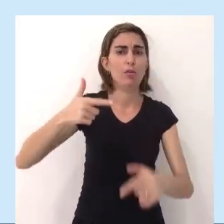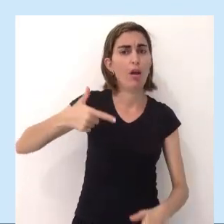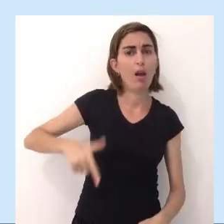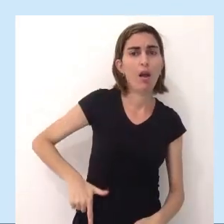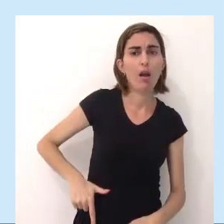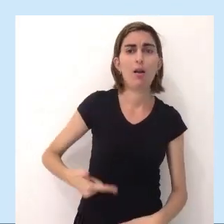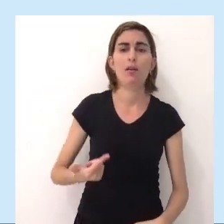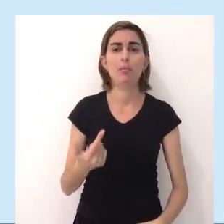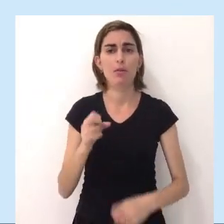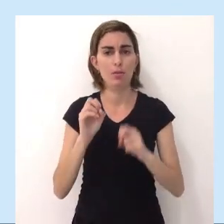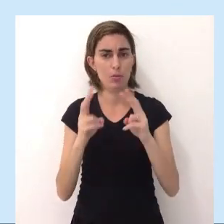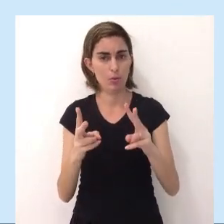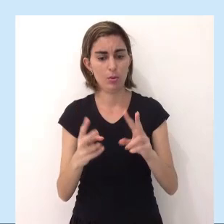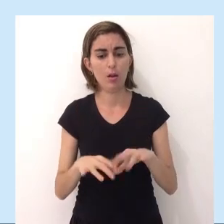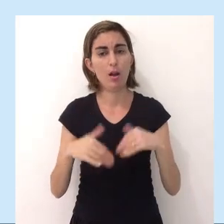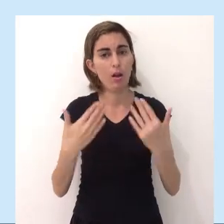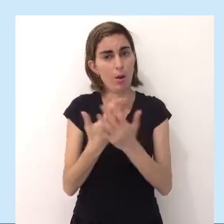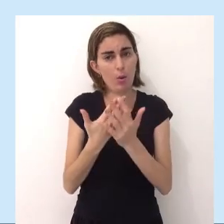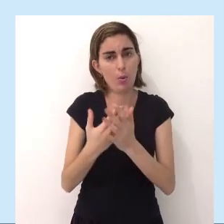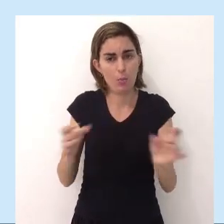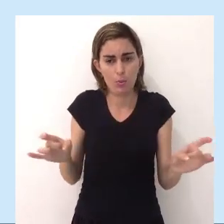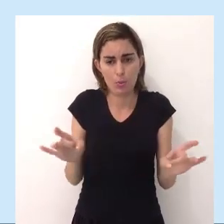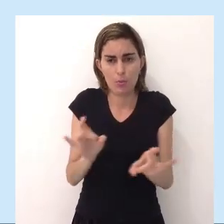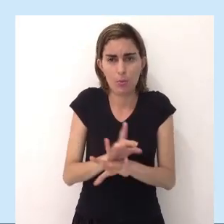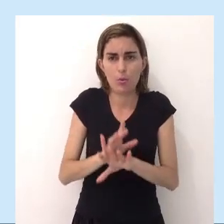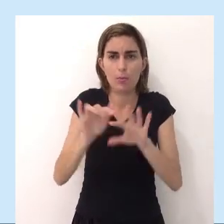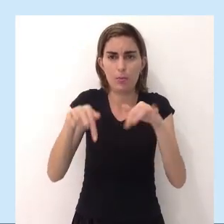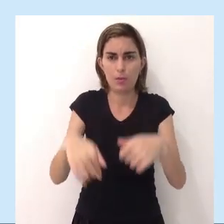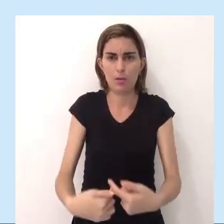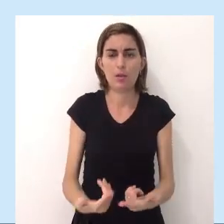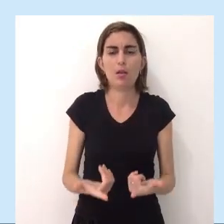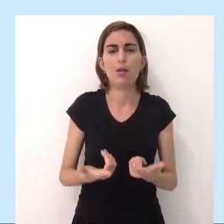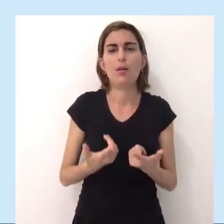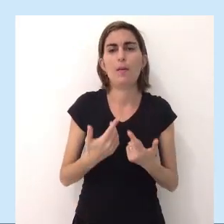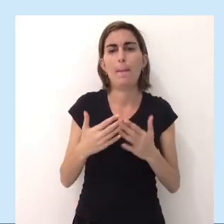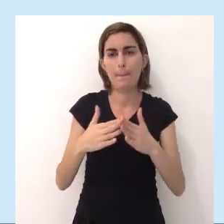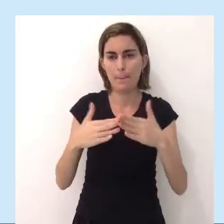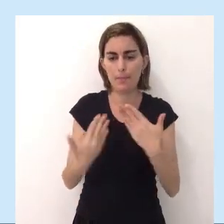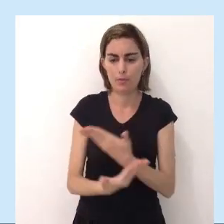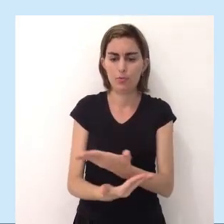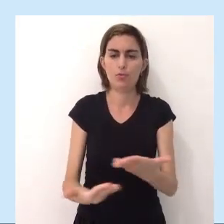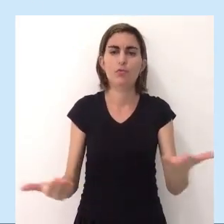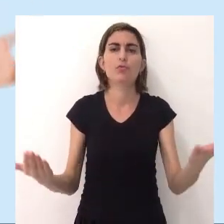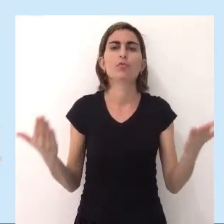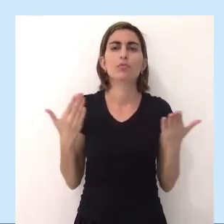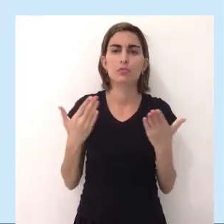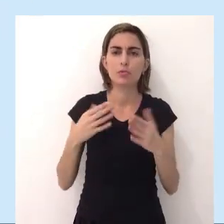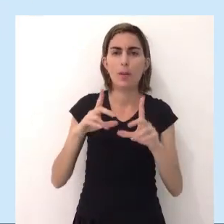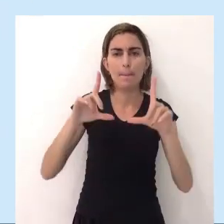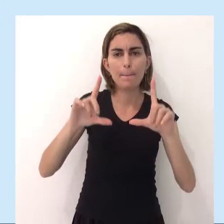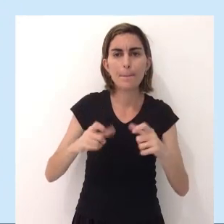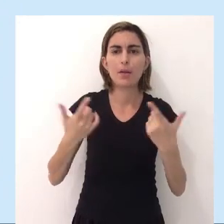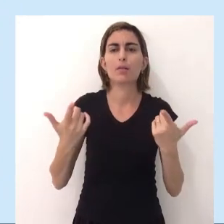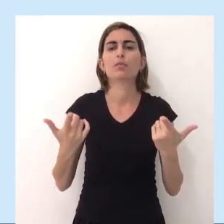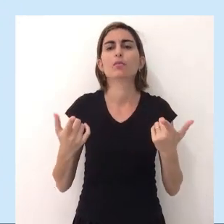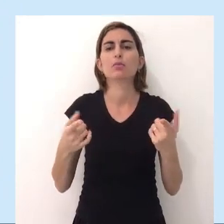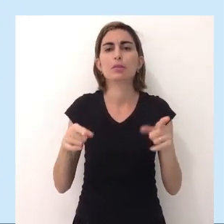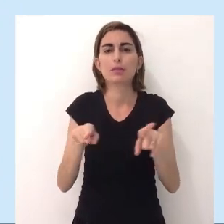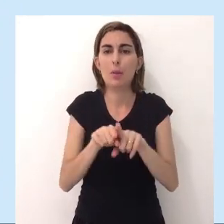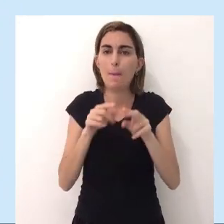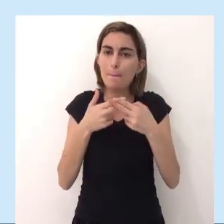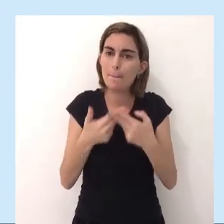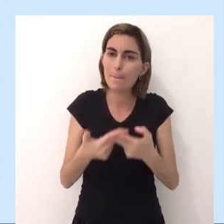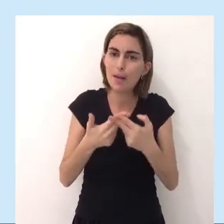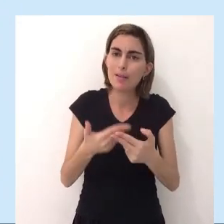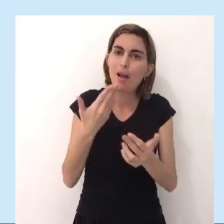armas. Ok, gente? A aula vai ficando por aqui, certo? 8º ano. Peço que vocês deem print na tela, tenham